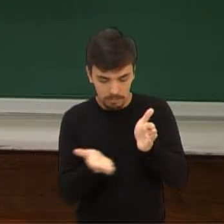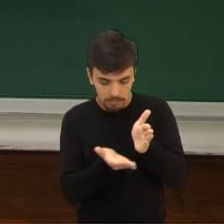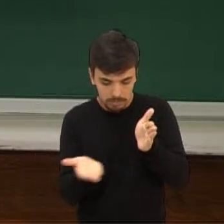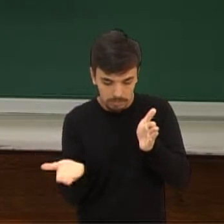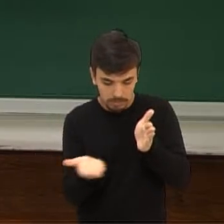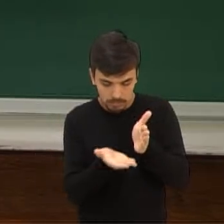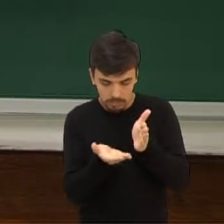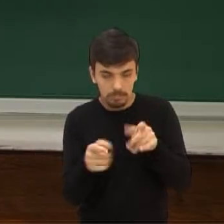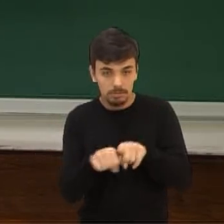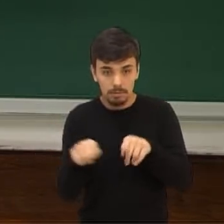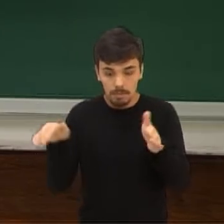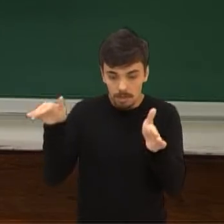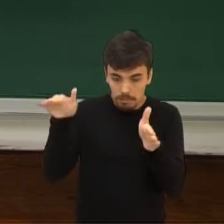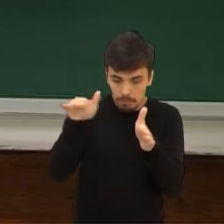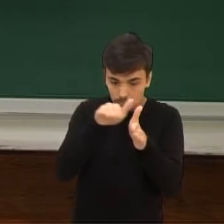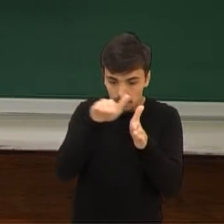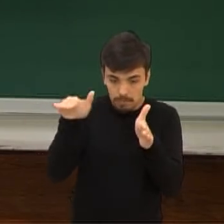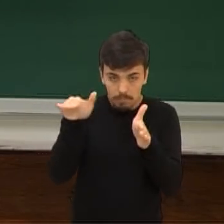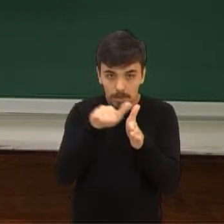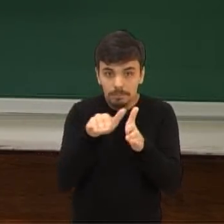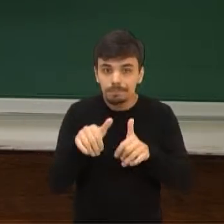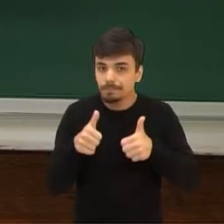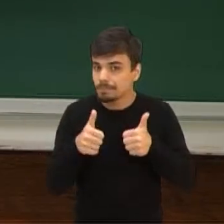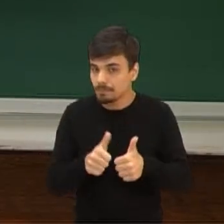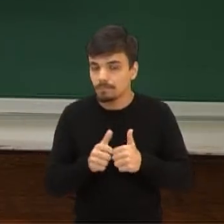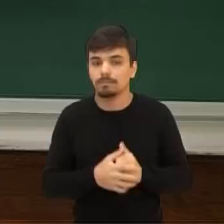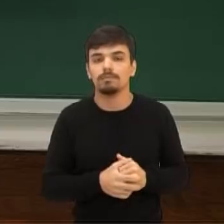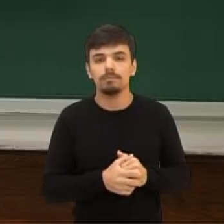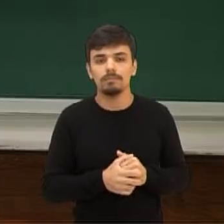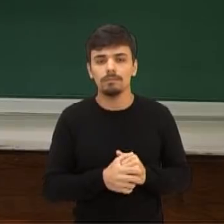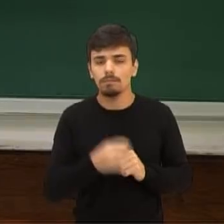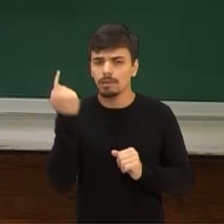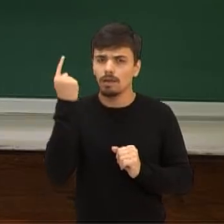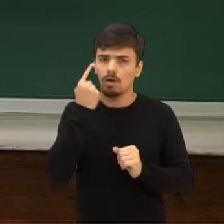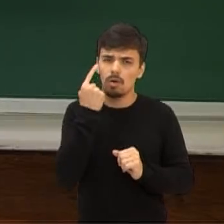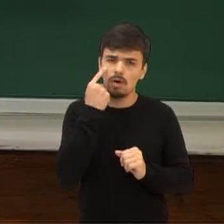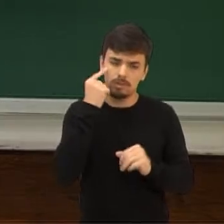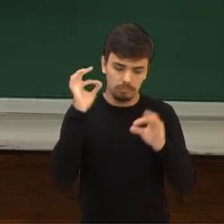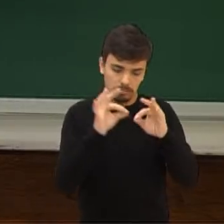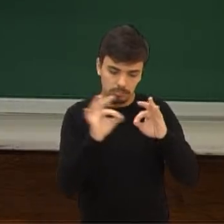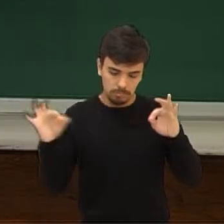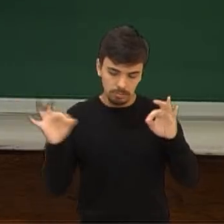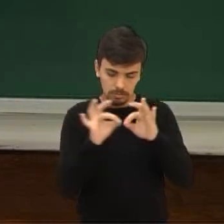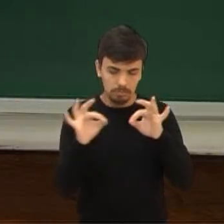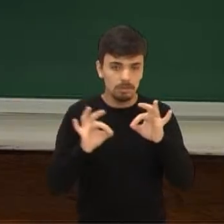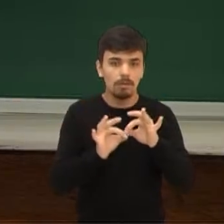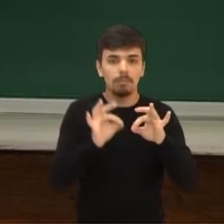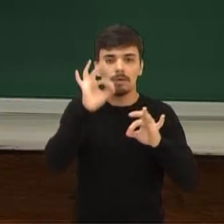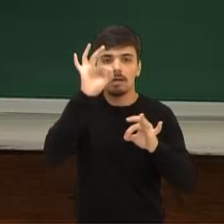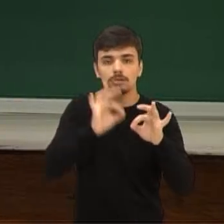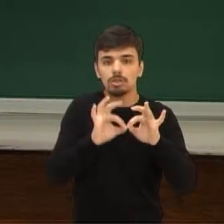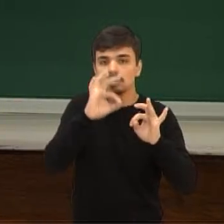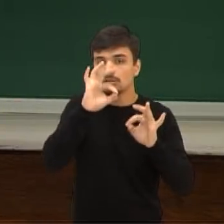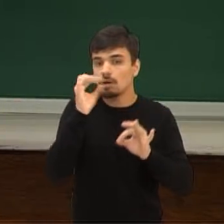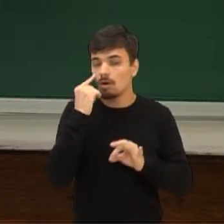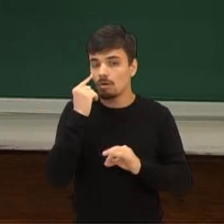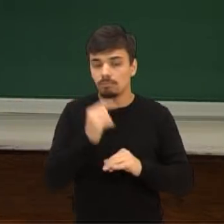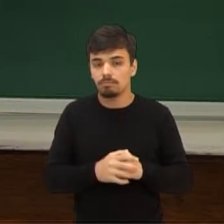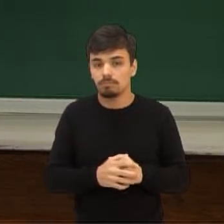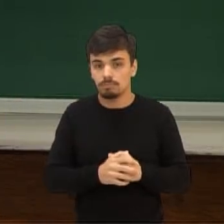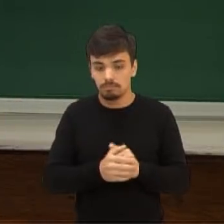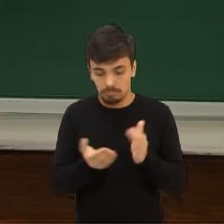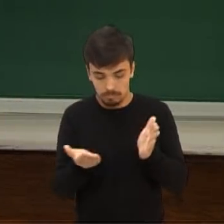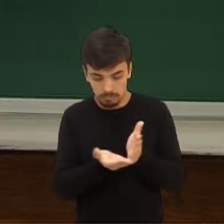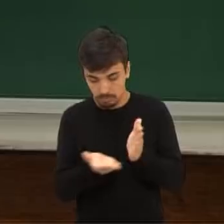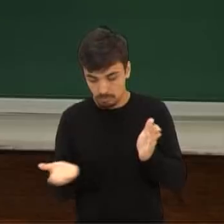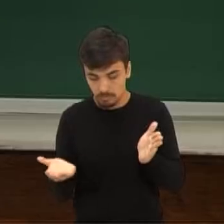tampa que vai embaixo e a tampa que vai em cima. E olhem só as medidas aqui, ó. A medida da tampinha, ela vai